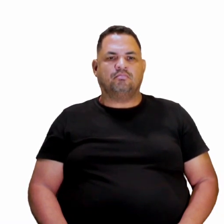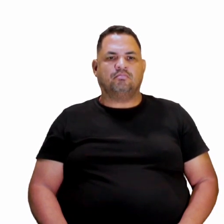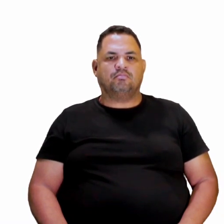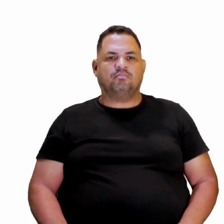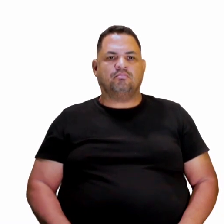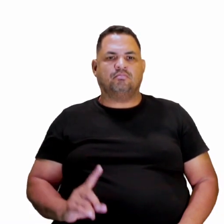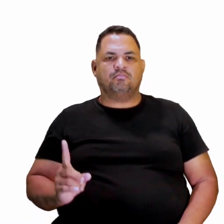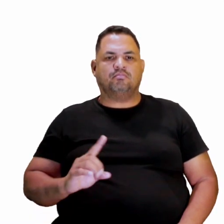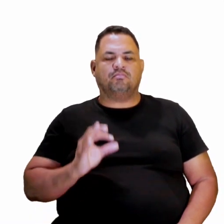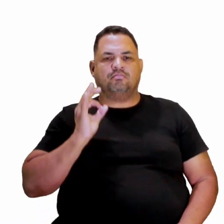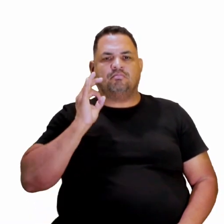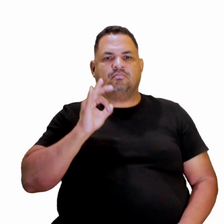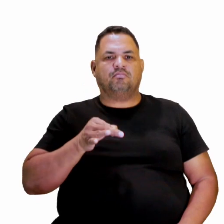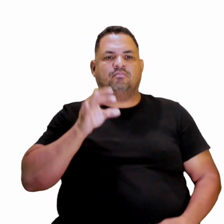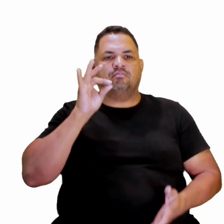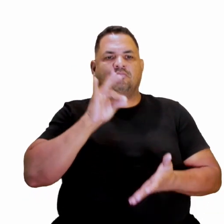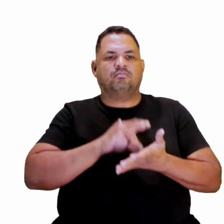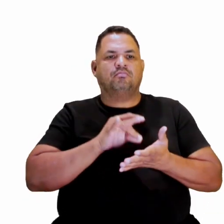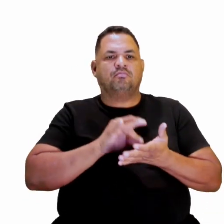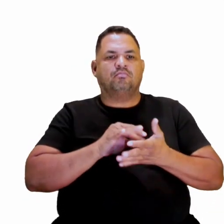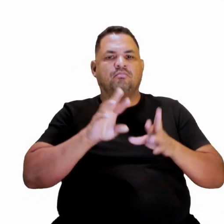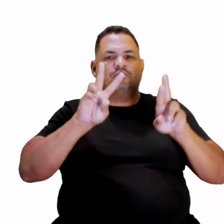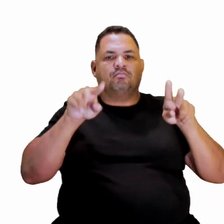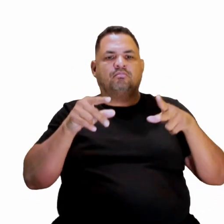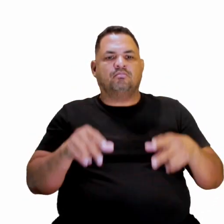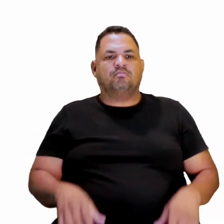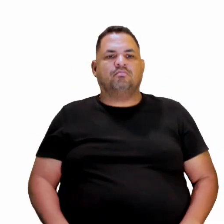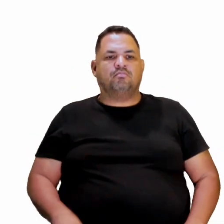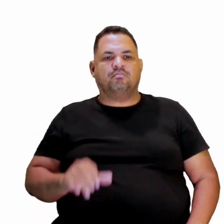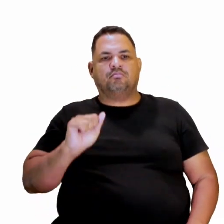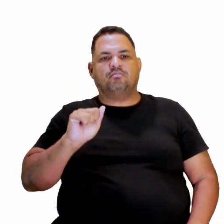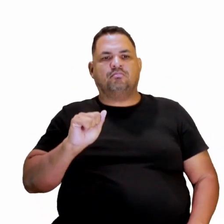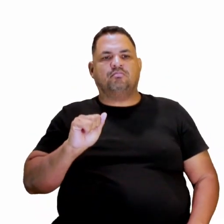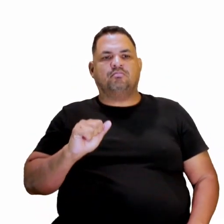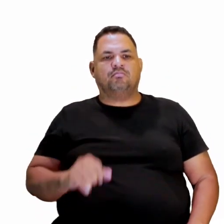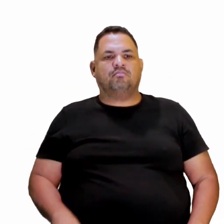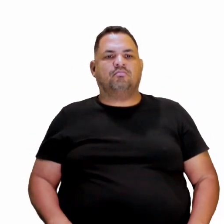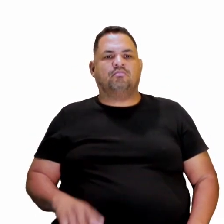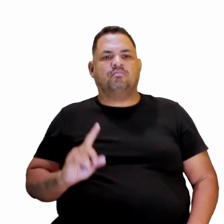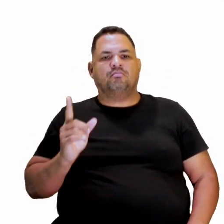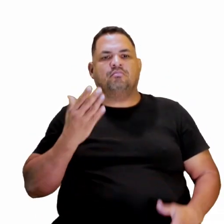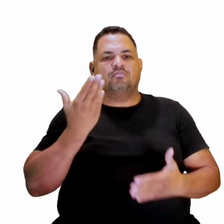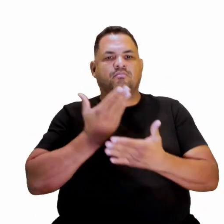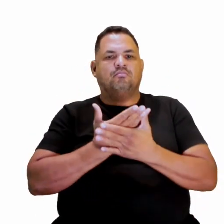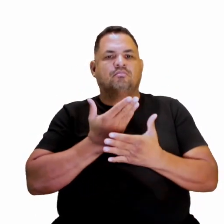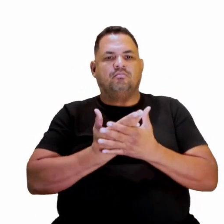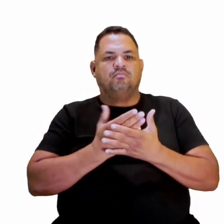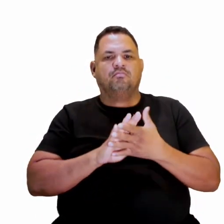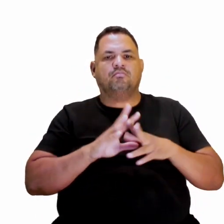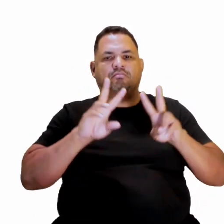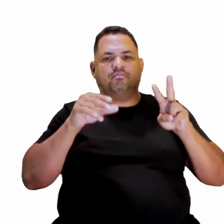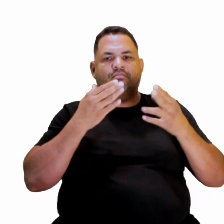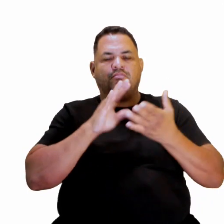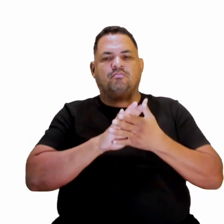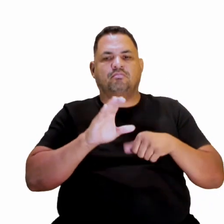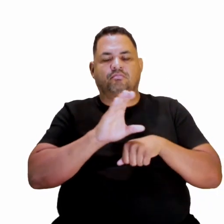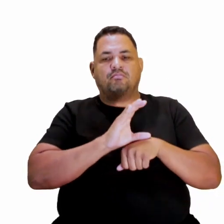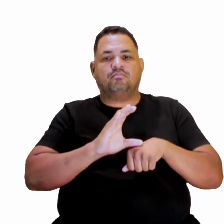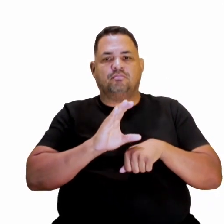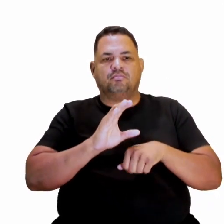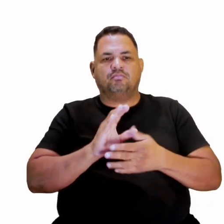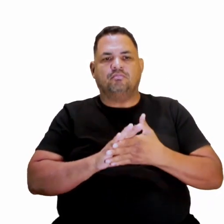4. Não é correto afirmar sobre o texto. Temos lá, letra A. Ele não estuda apenas assuntos sobre o curso